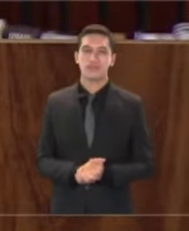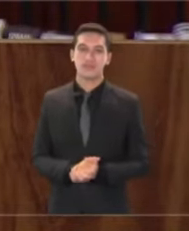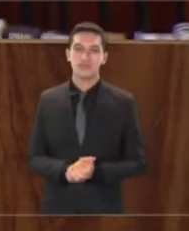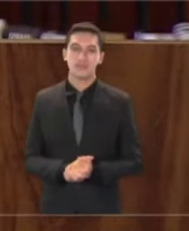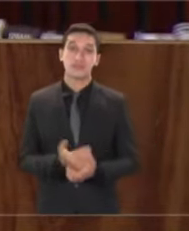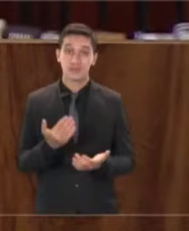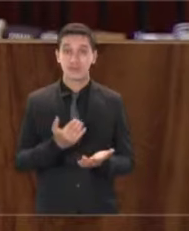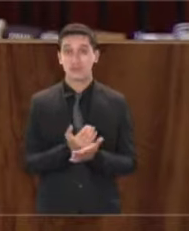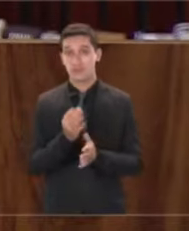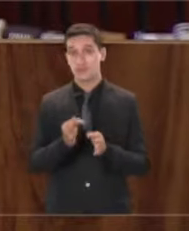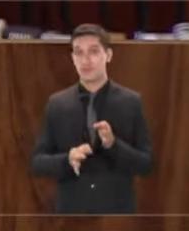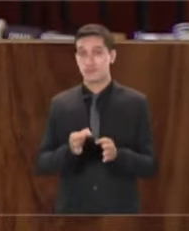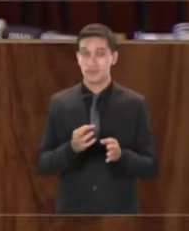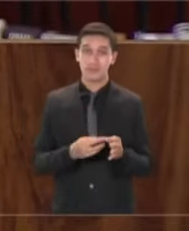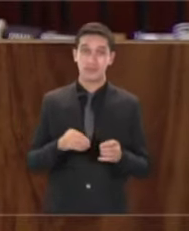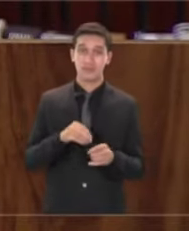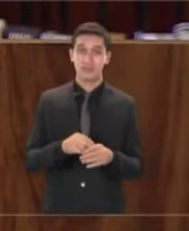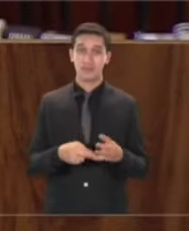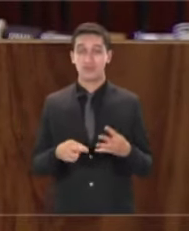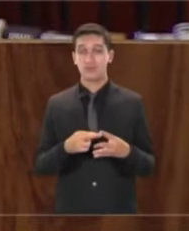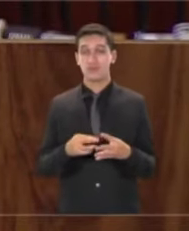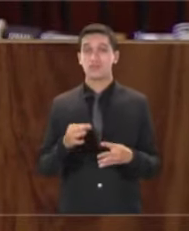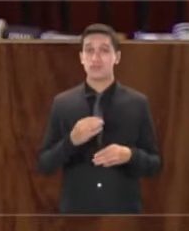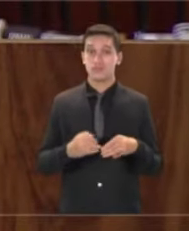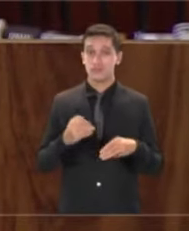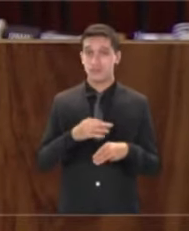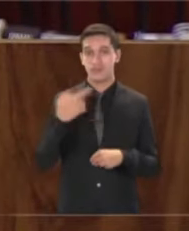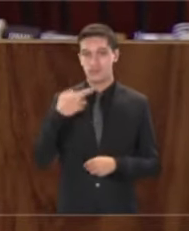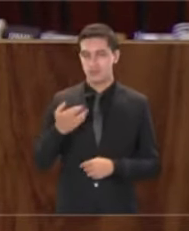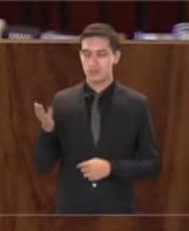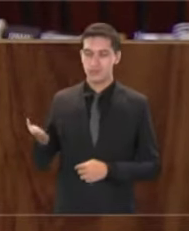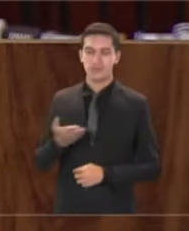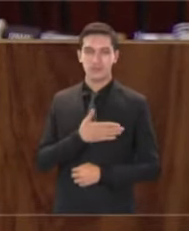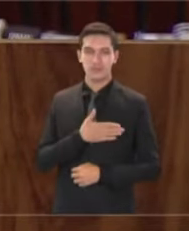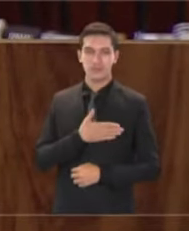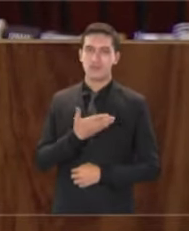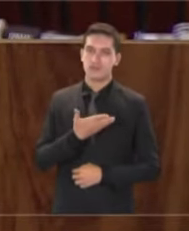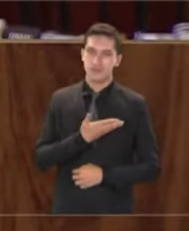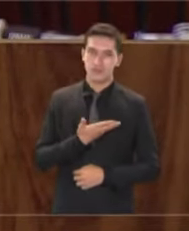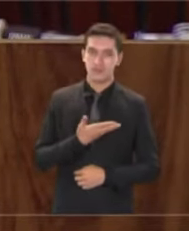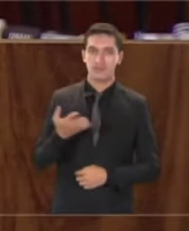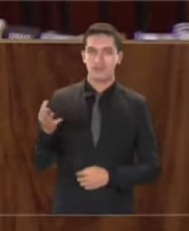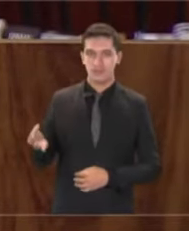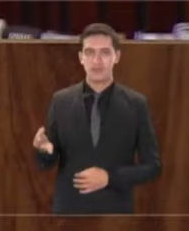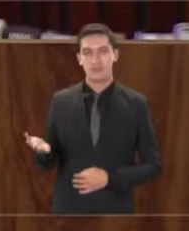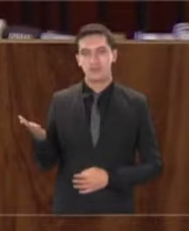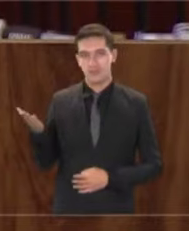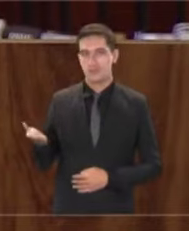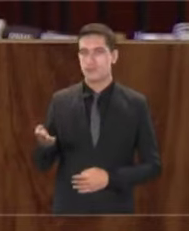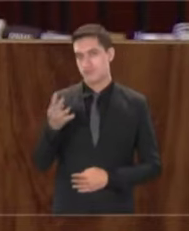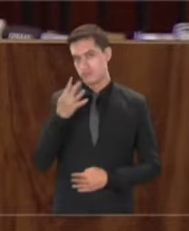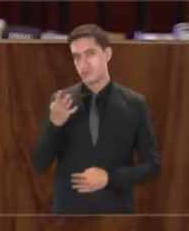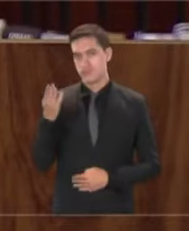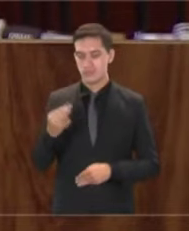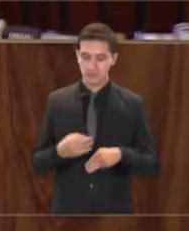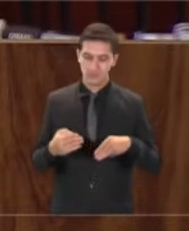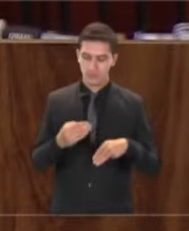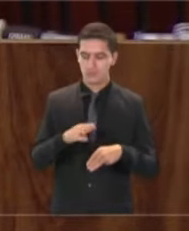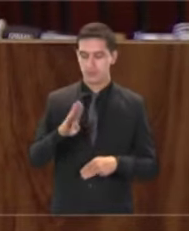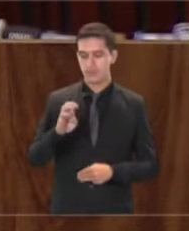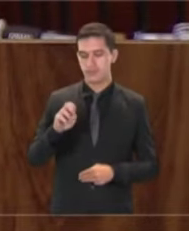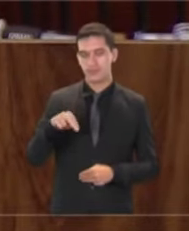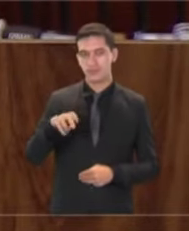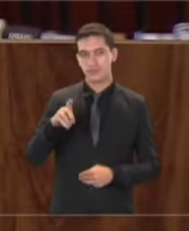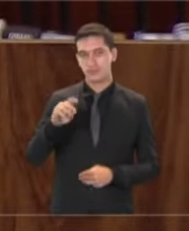Iniciado o julgamento do recurso, o eminente relator, meu estimado, querido amigo e admirado ministro Benedito